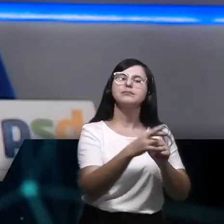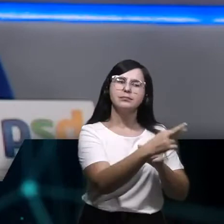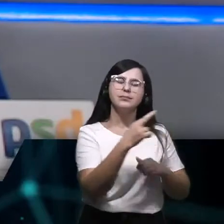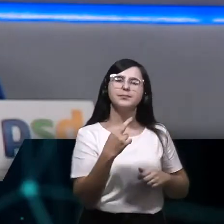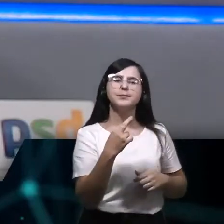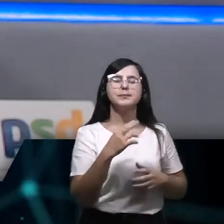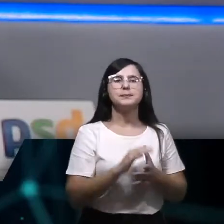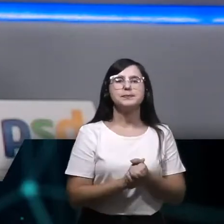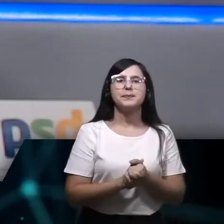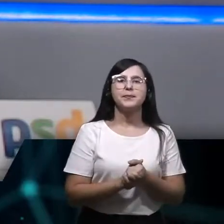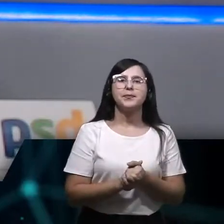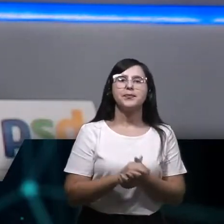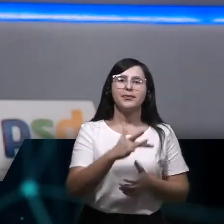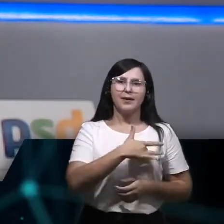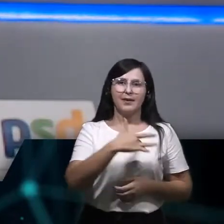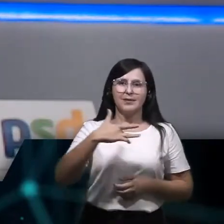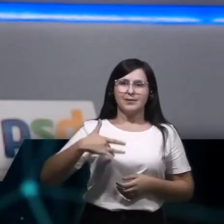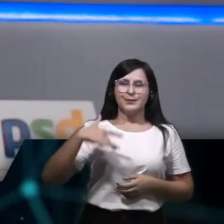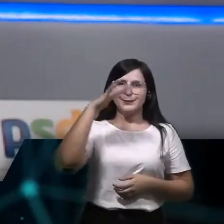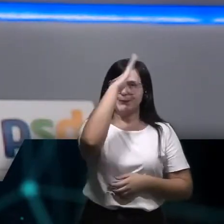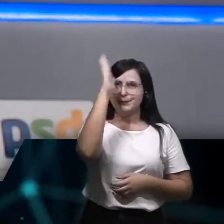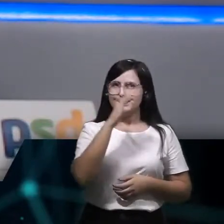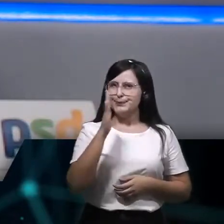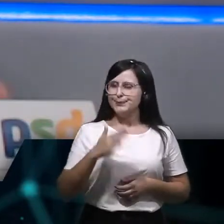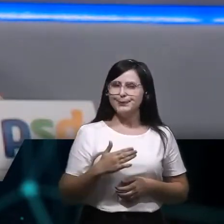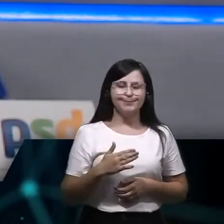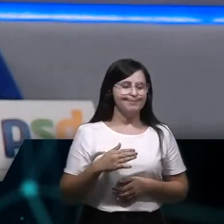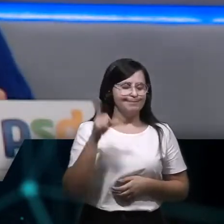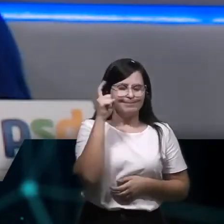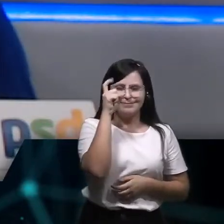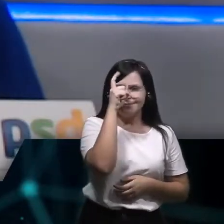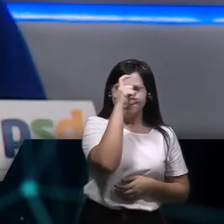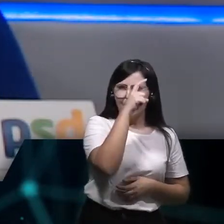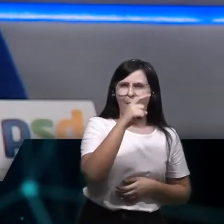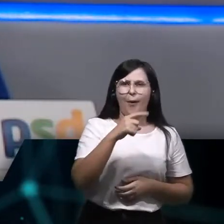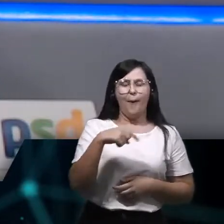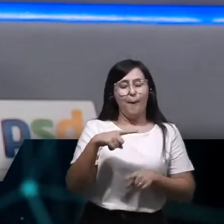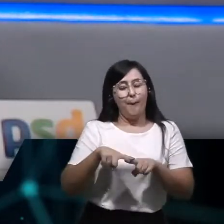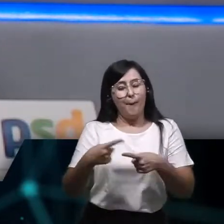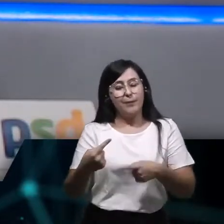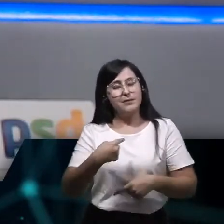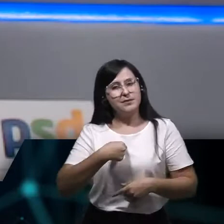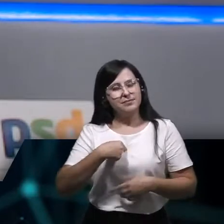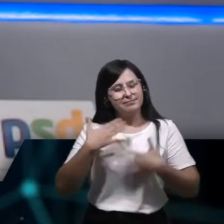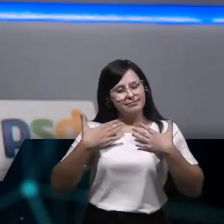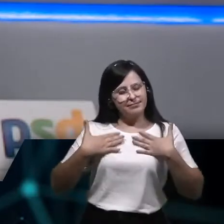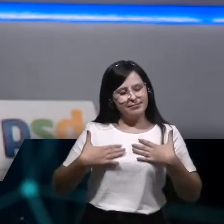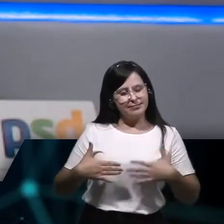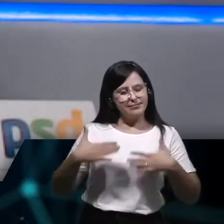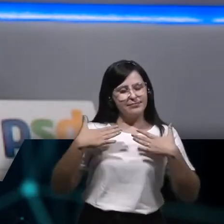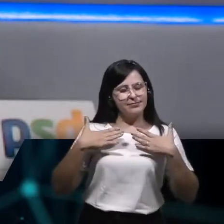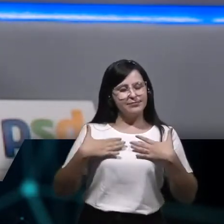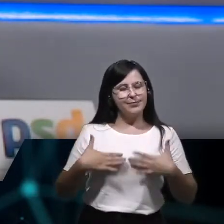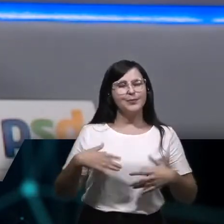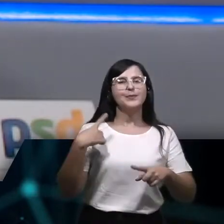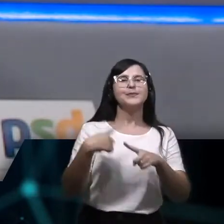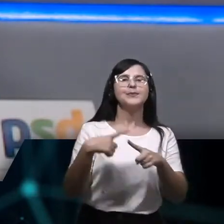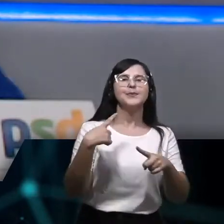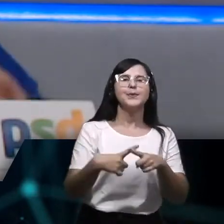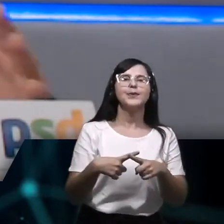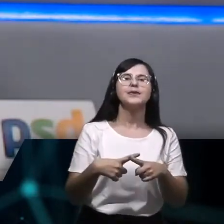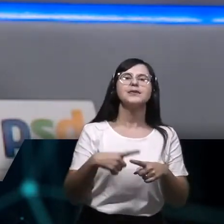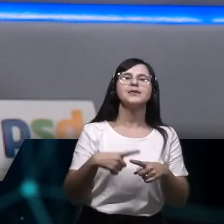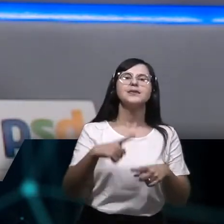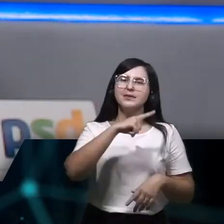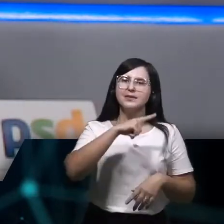saúde, a saúde no país, ela tem toda a deficiência. Mas eu estou muito tranquilo quando eu falo de saúde. Eu estou tranquilo porque a gente inauguramos